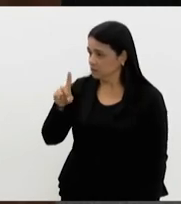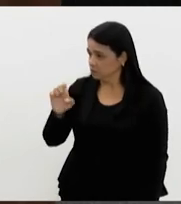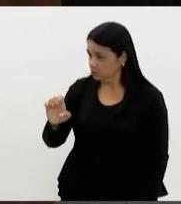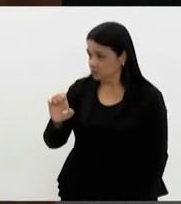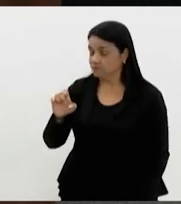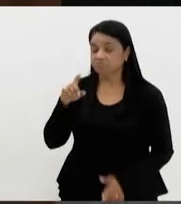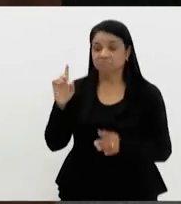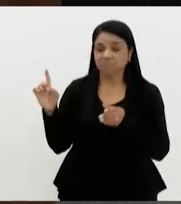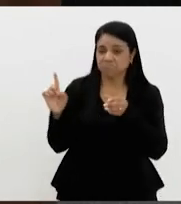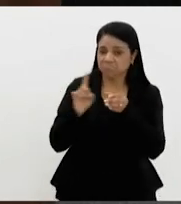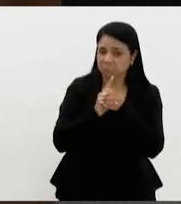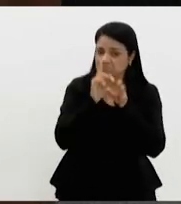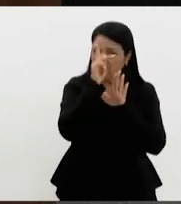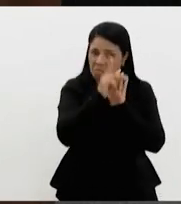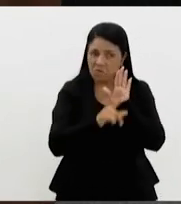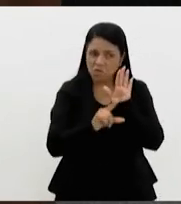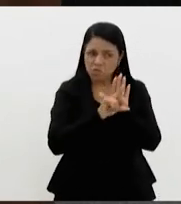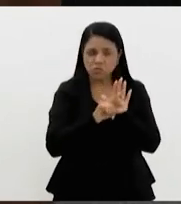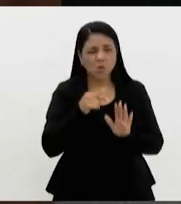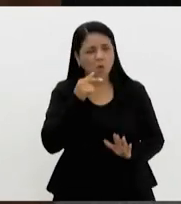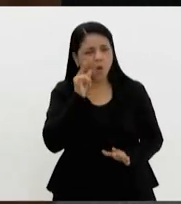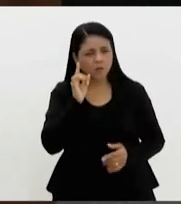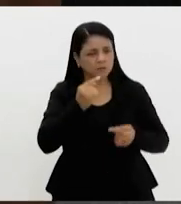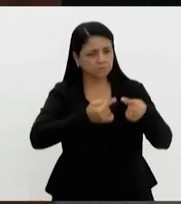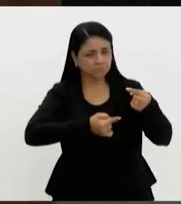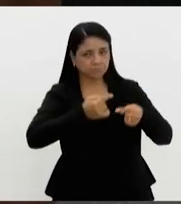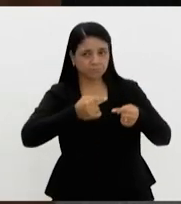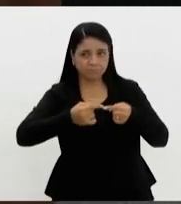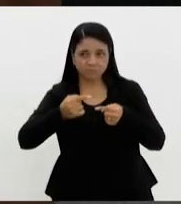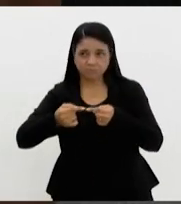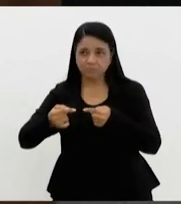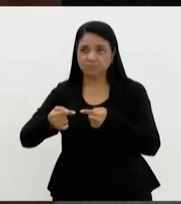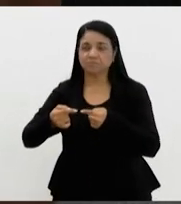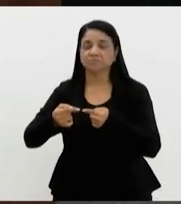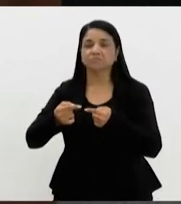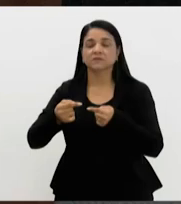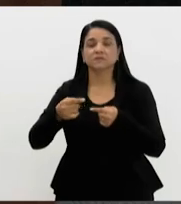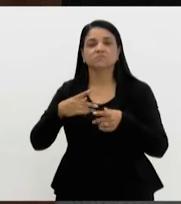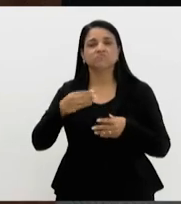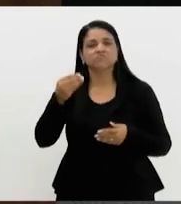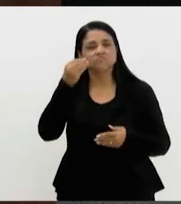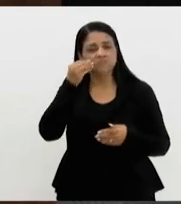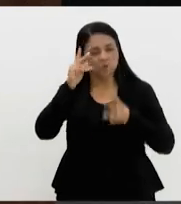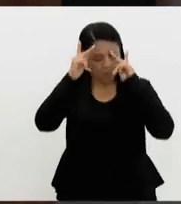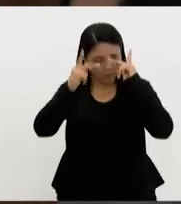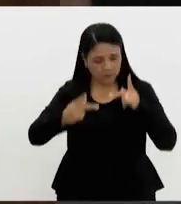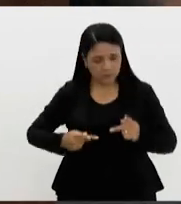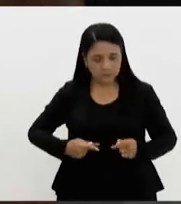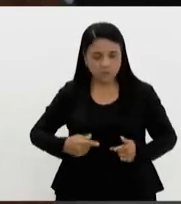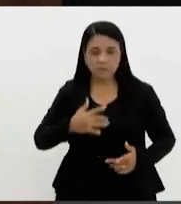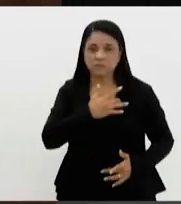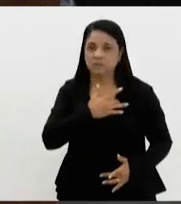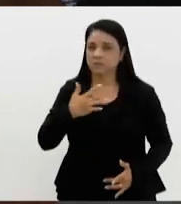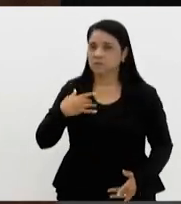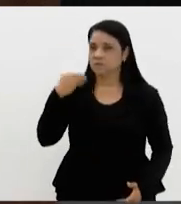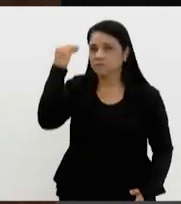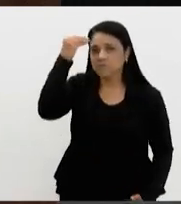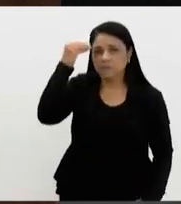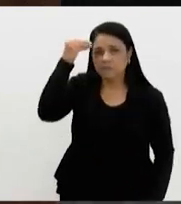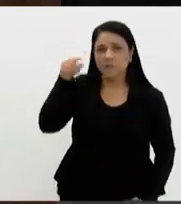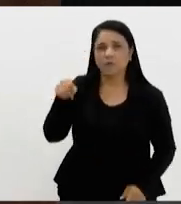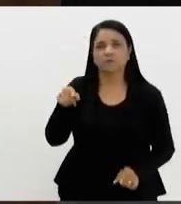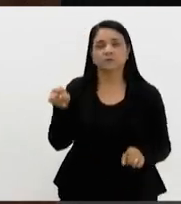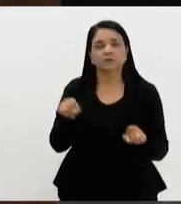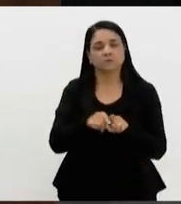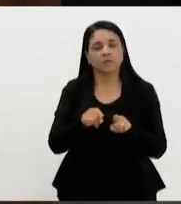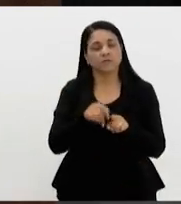veio ontem à discussão e que a gente tenta humanizar a saúde mental. Tiaju também manifestou apreço e